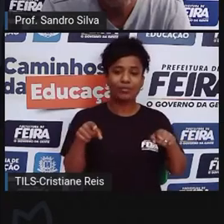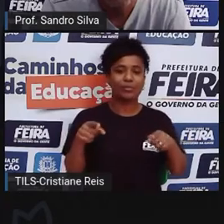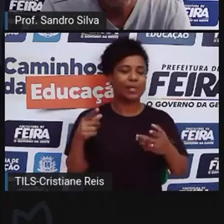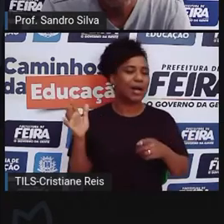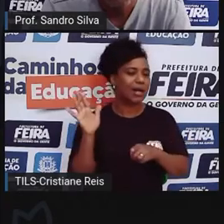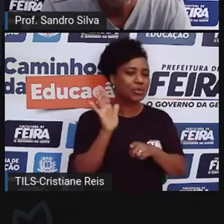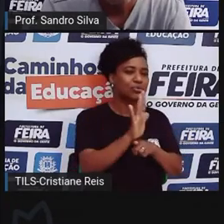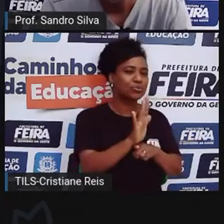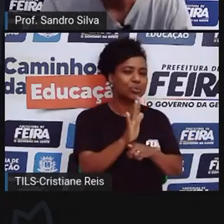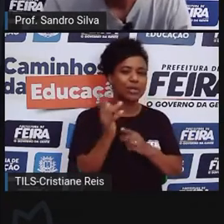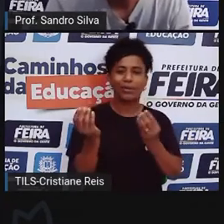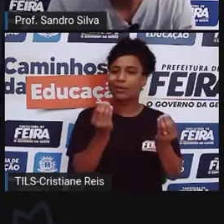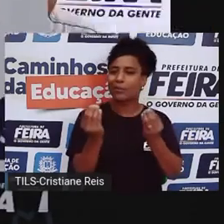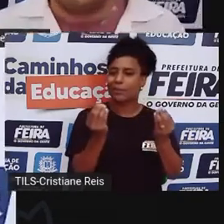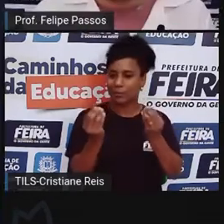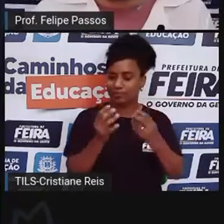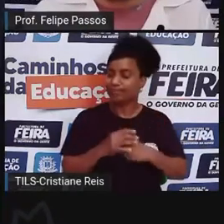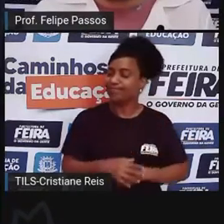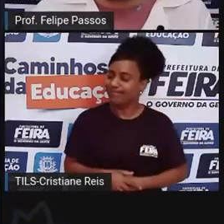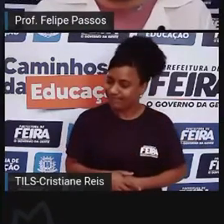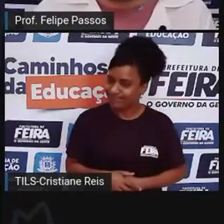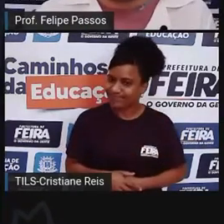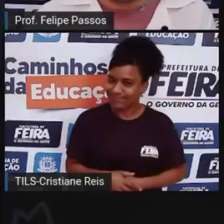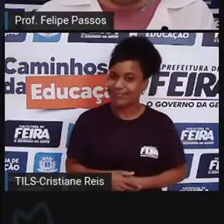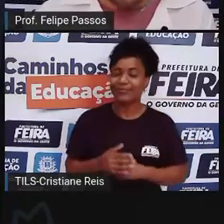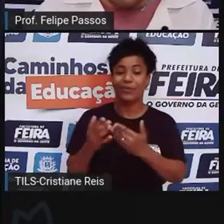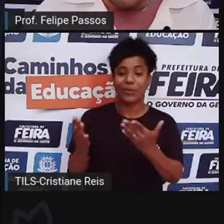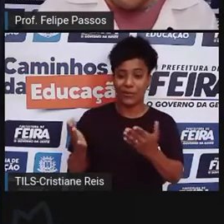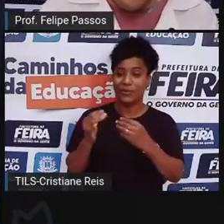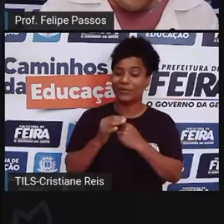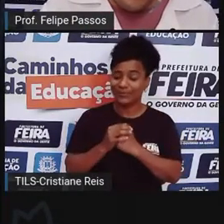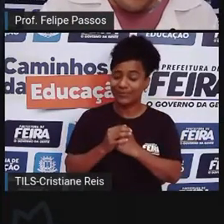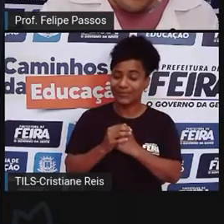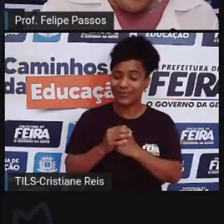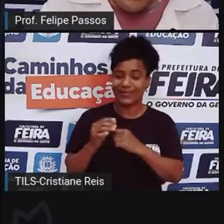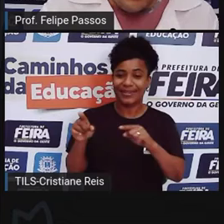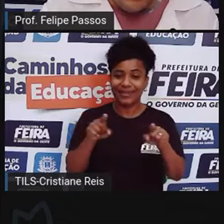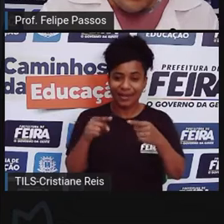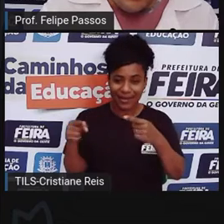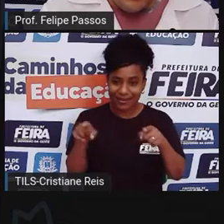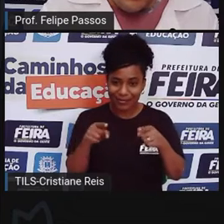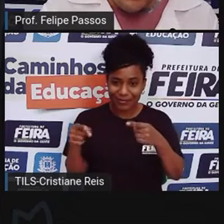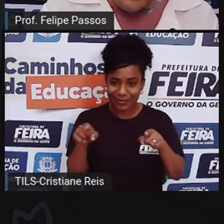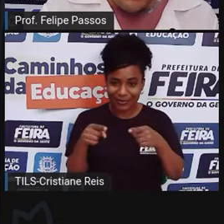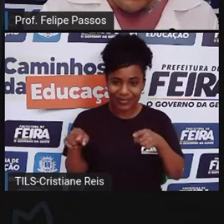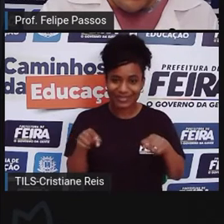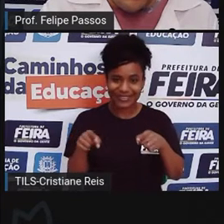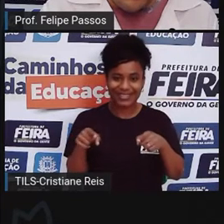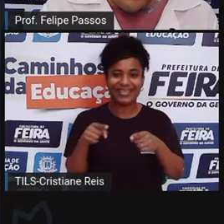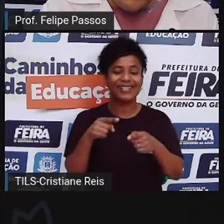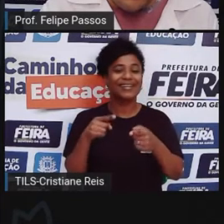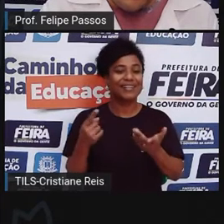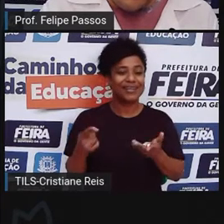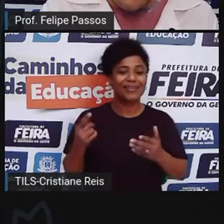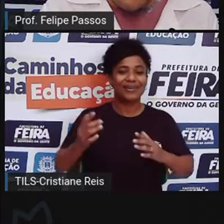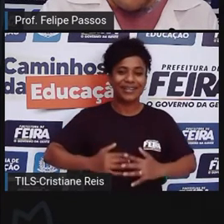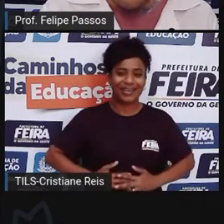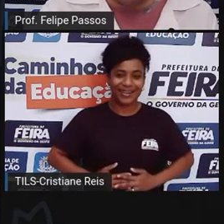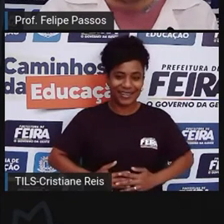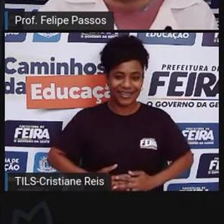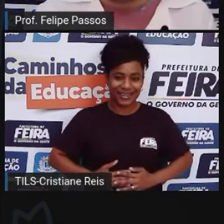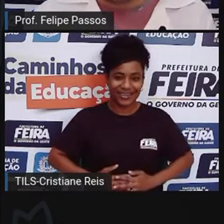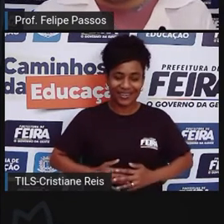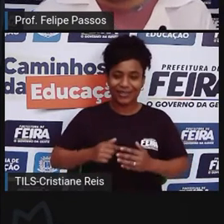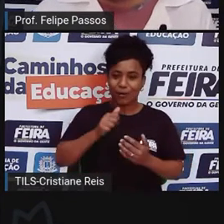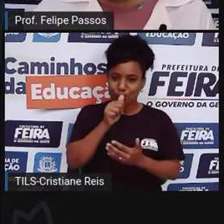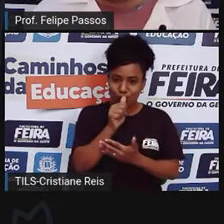música? Olha, a música, na realidade, ela começa no ventre da mãe. Porque,